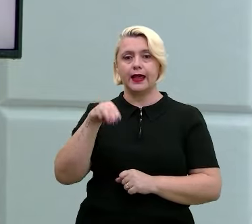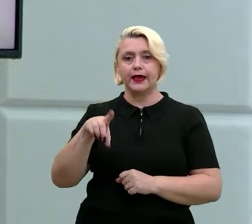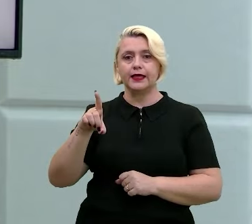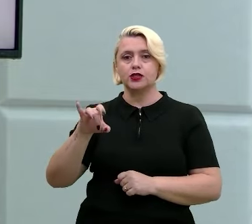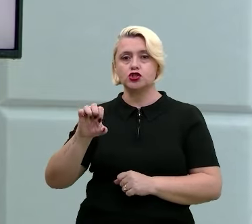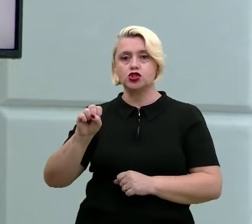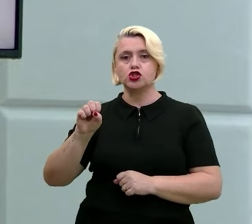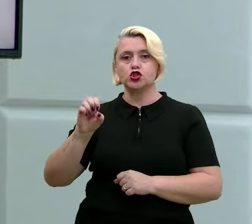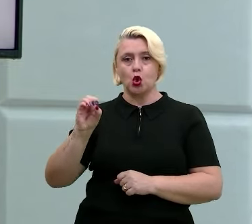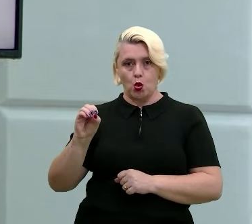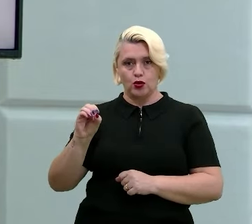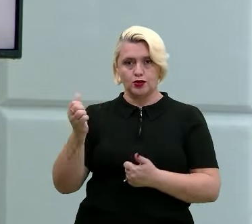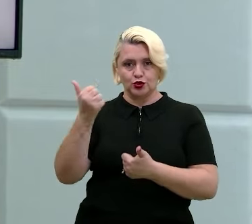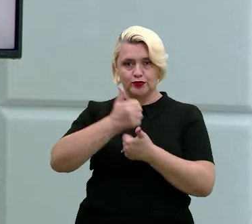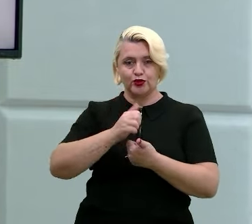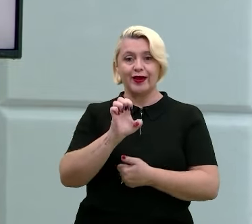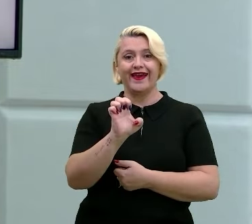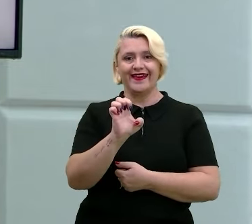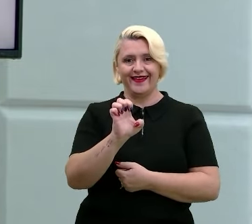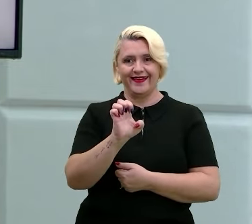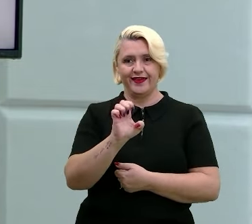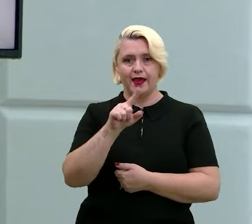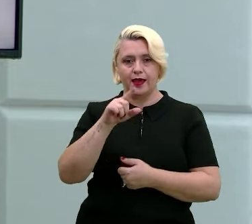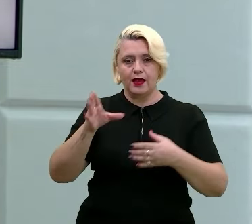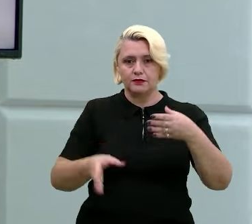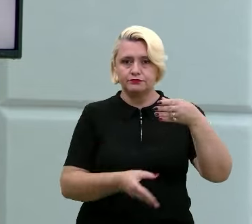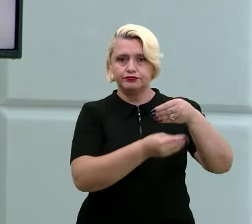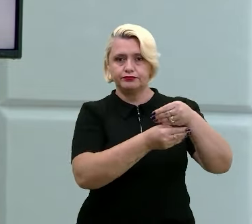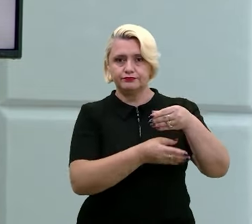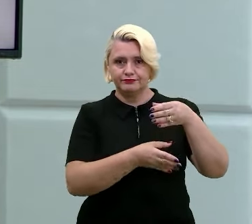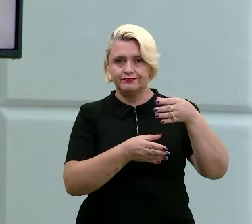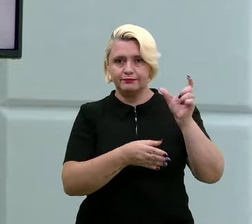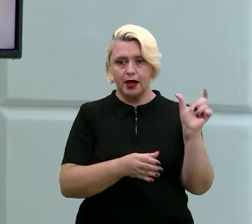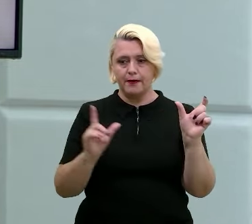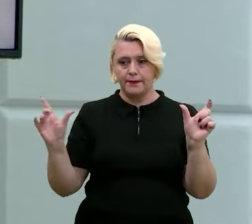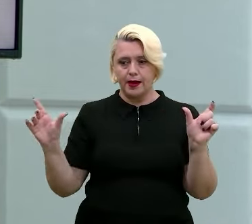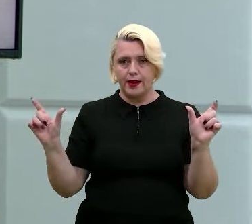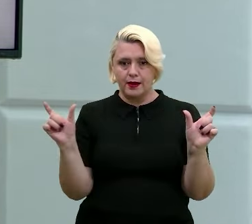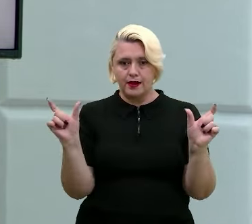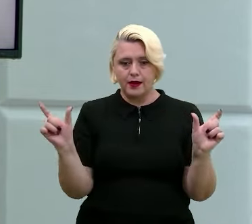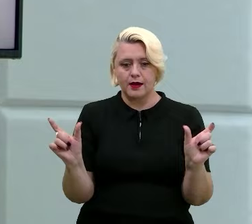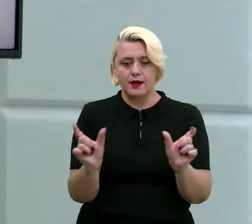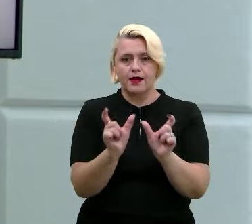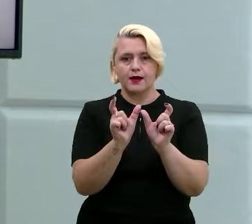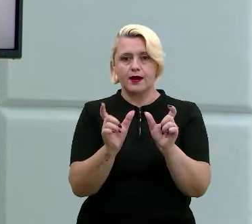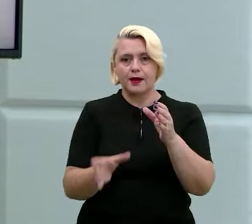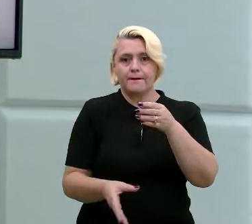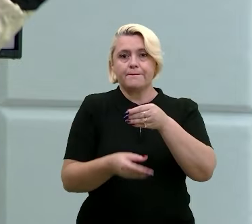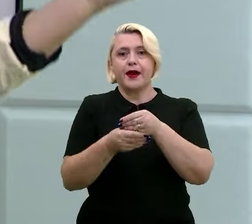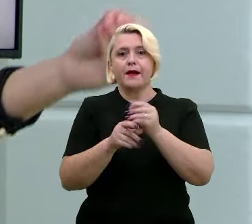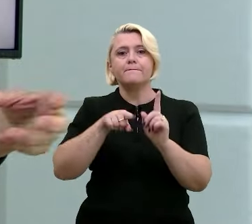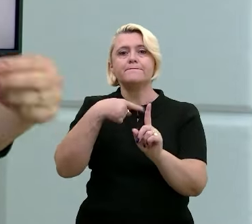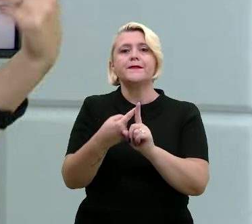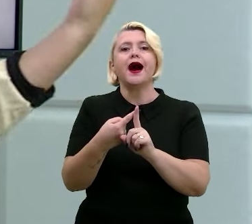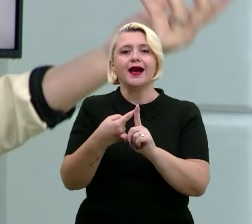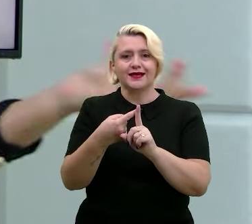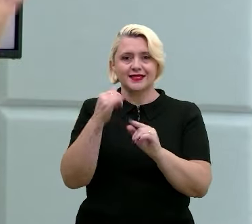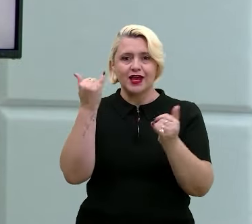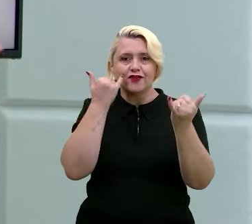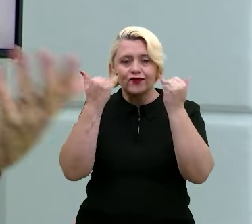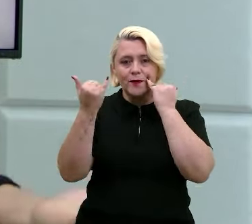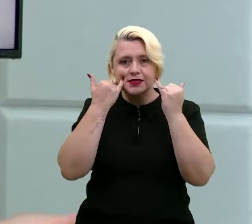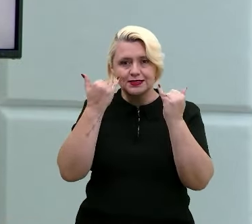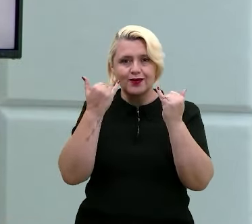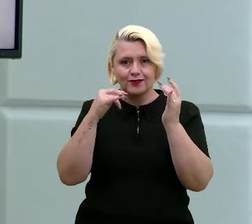é verdade? Então, são elementos de acréscimo que servem para ligar, trazer mais ideias